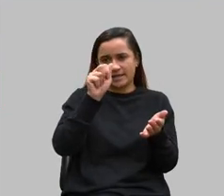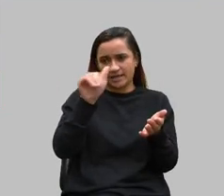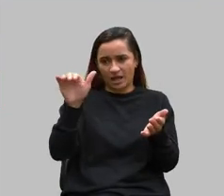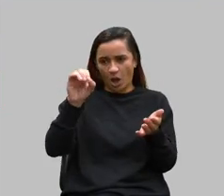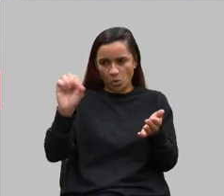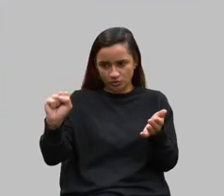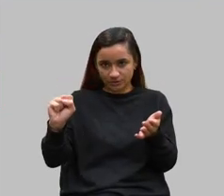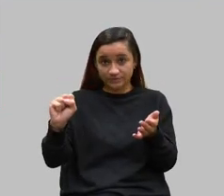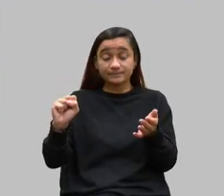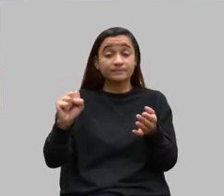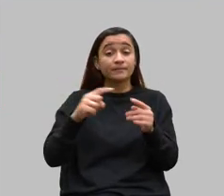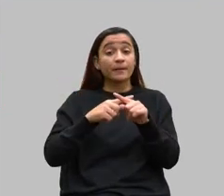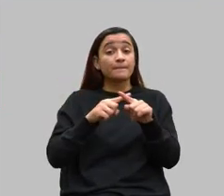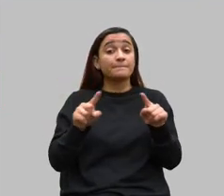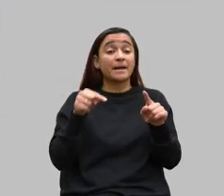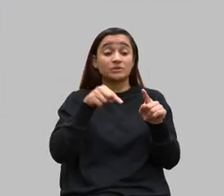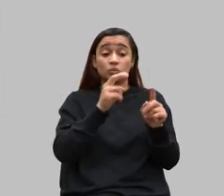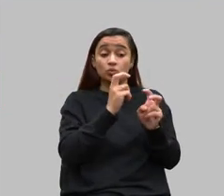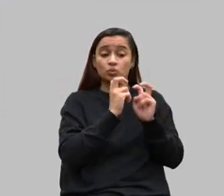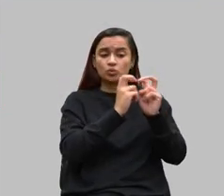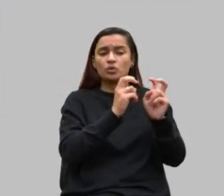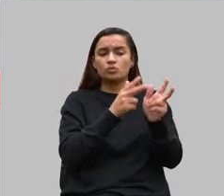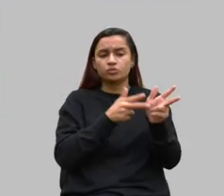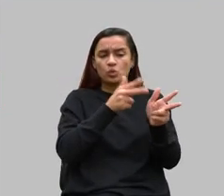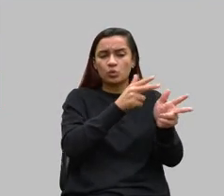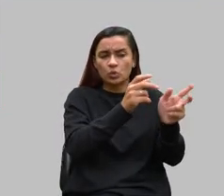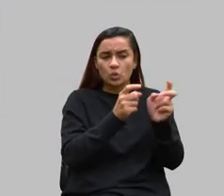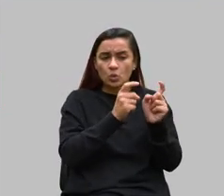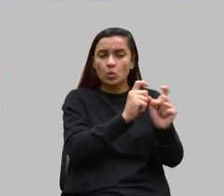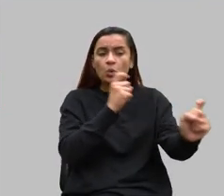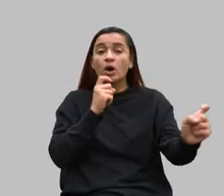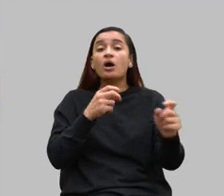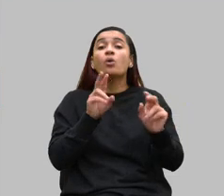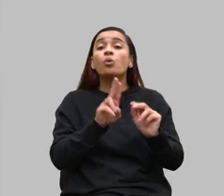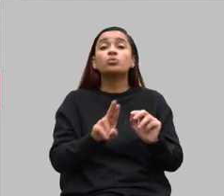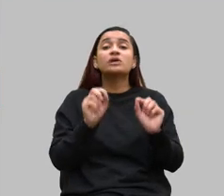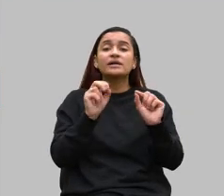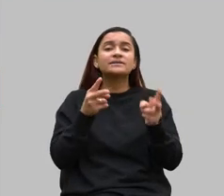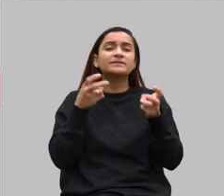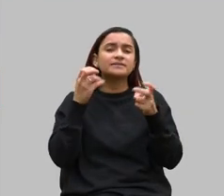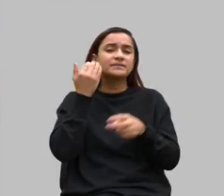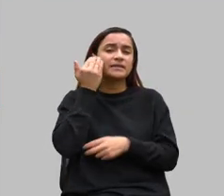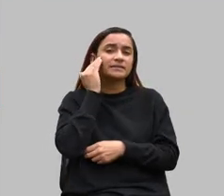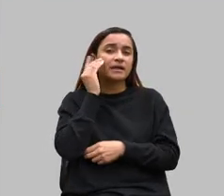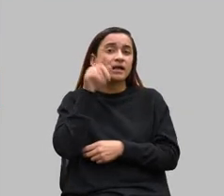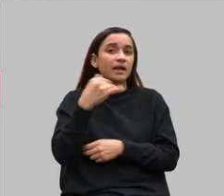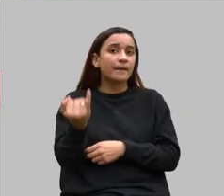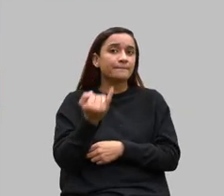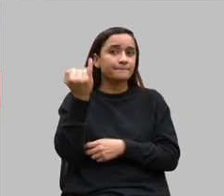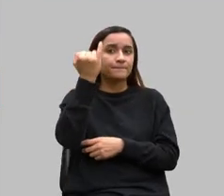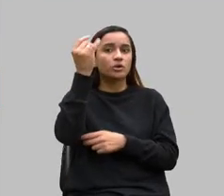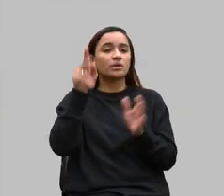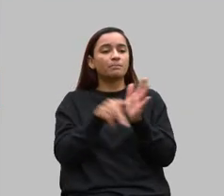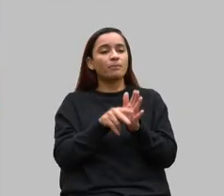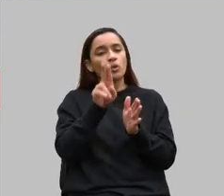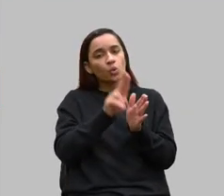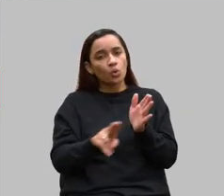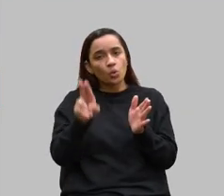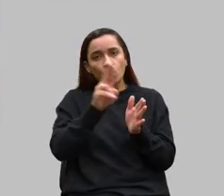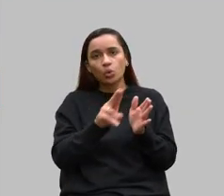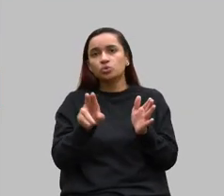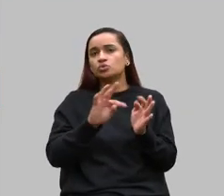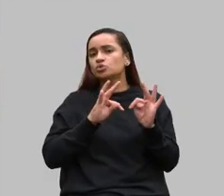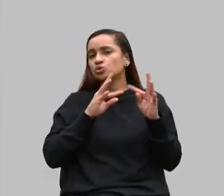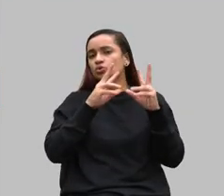com respeito à utilização da linhas entendemos que ela é fundamental para que a dinâmica de utilização de todo os a